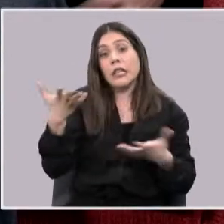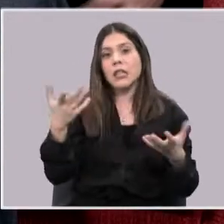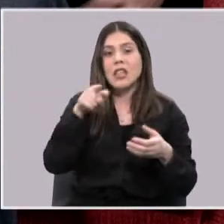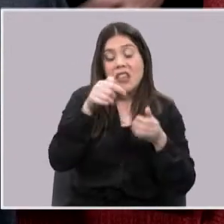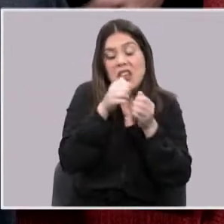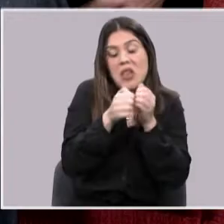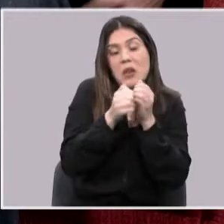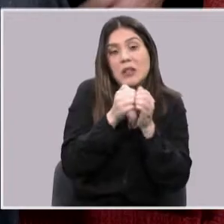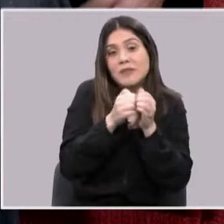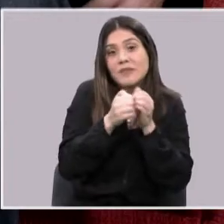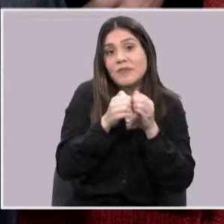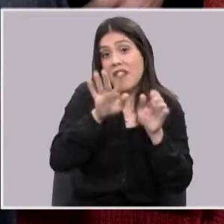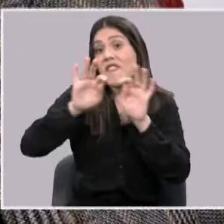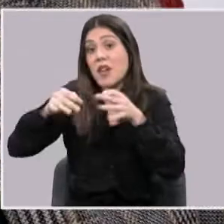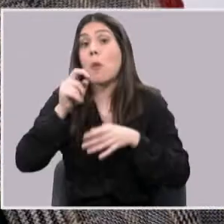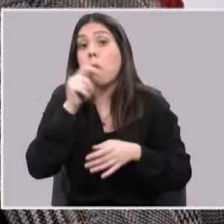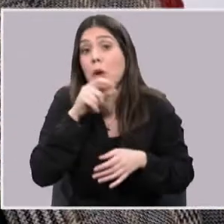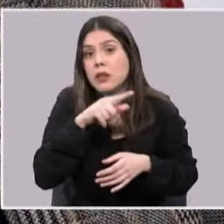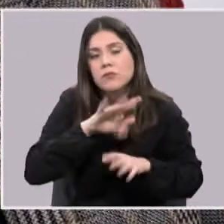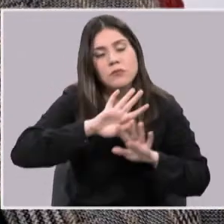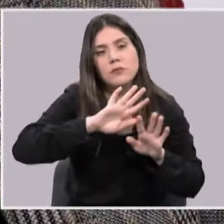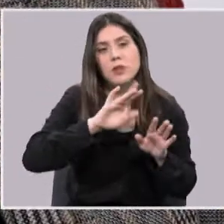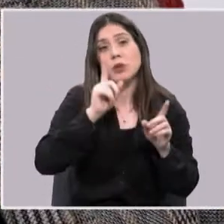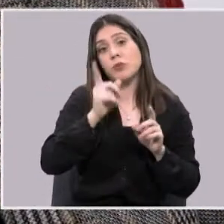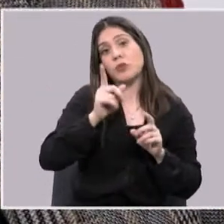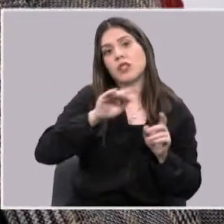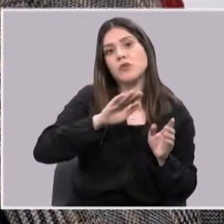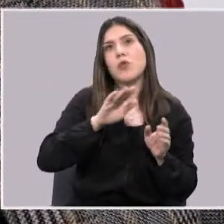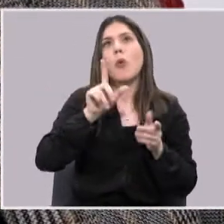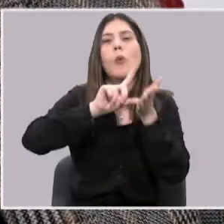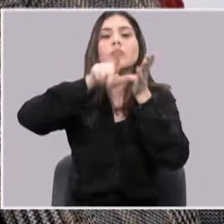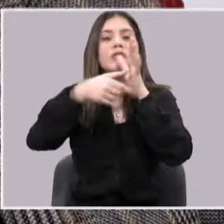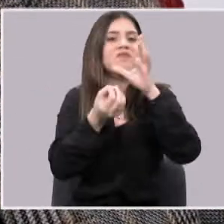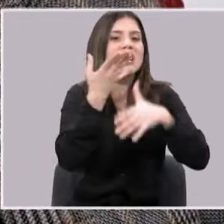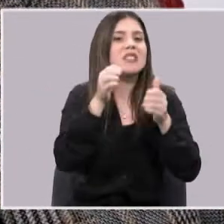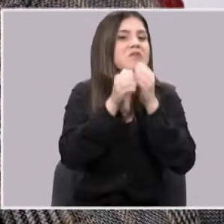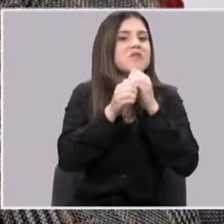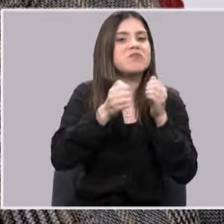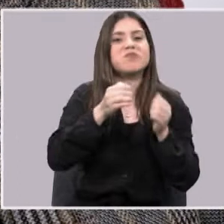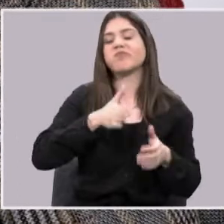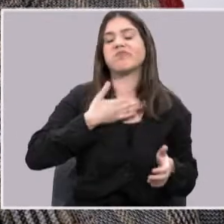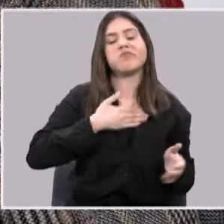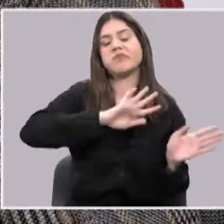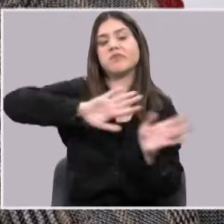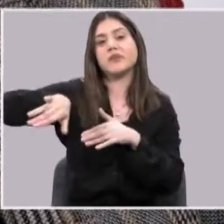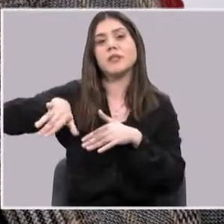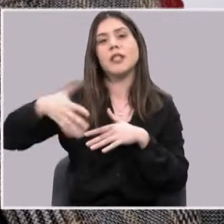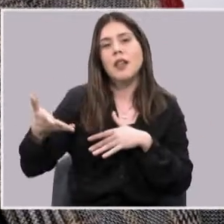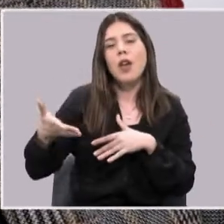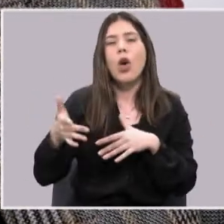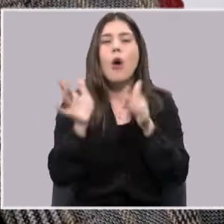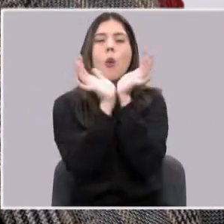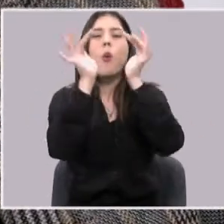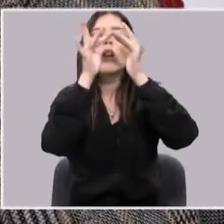papel, mesmo fisicamente, é um recurso finito. Portanto, não, estava fora de questão fazer um projeto no papel. Por outro lado,